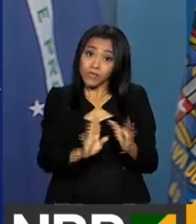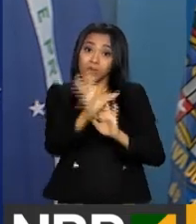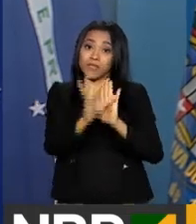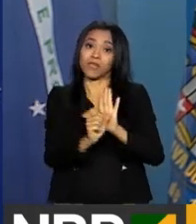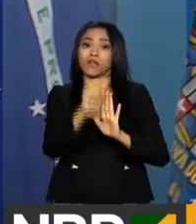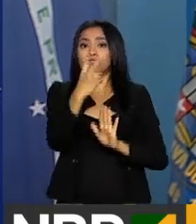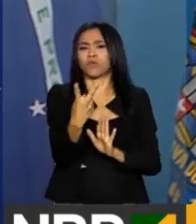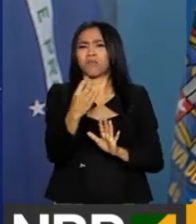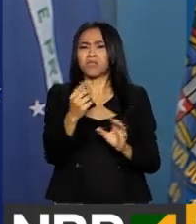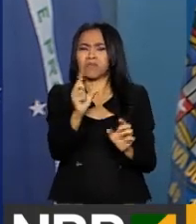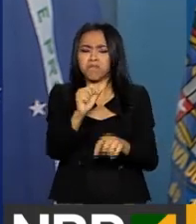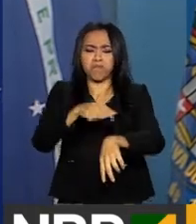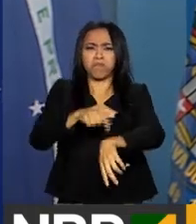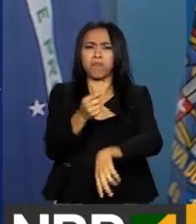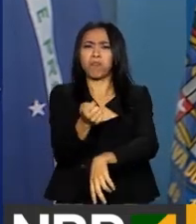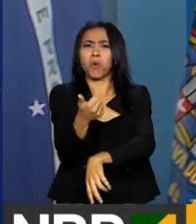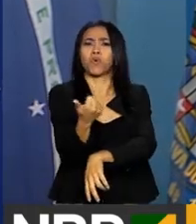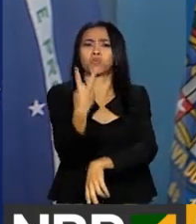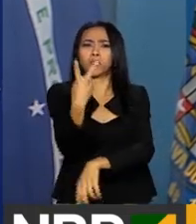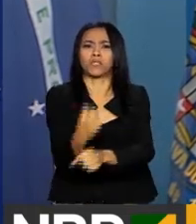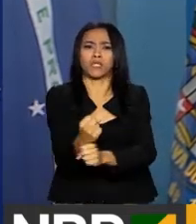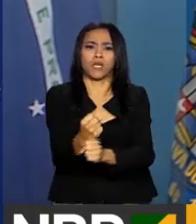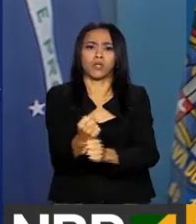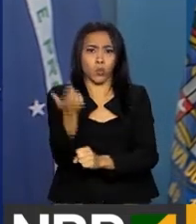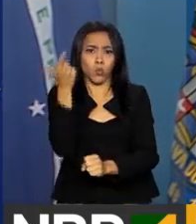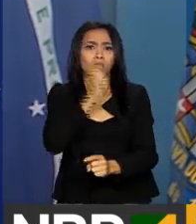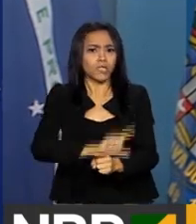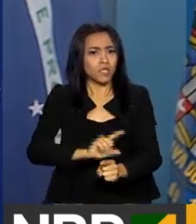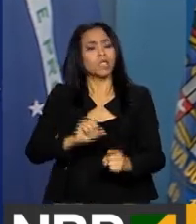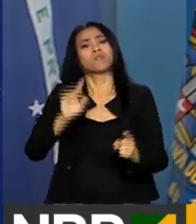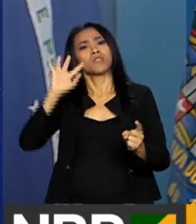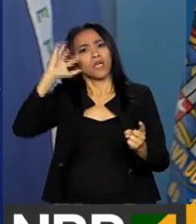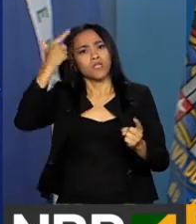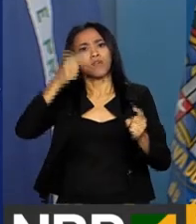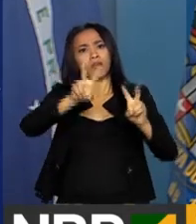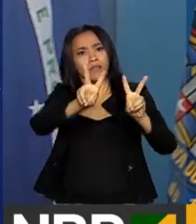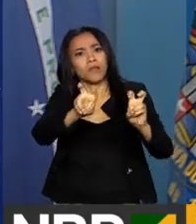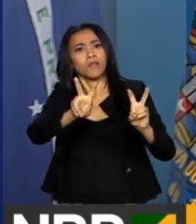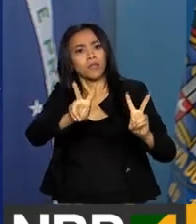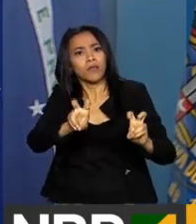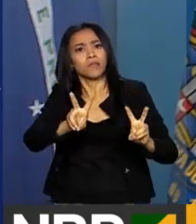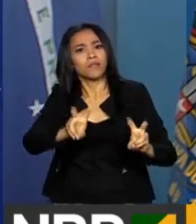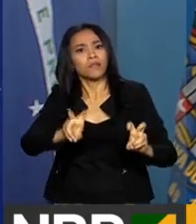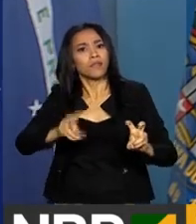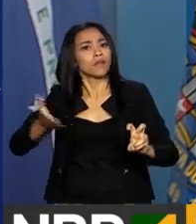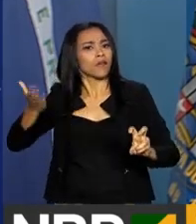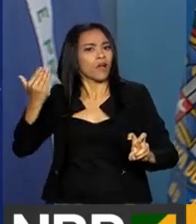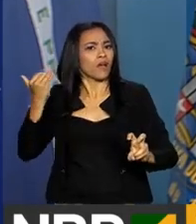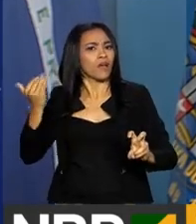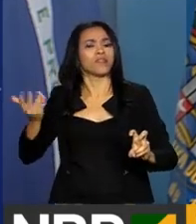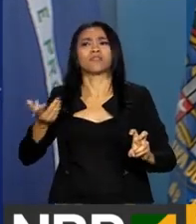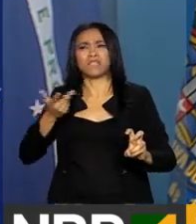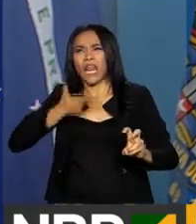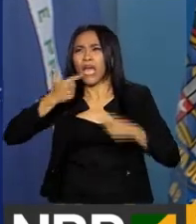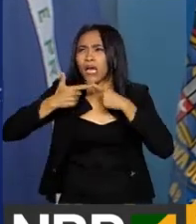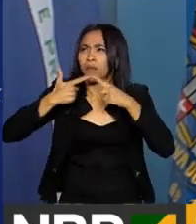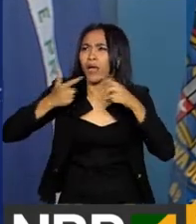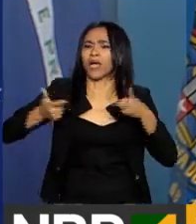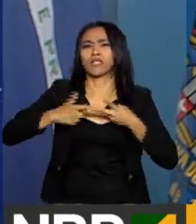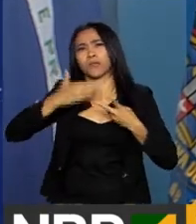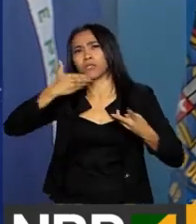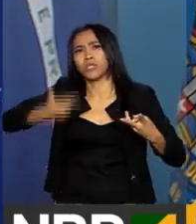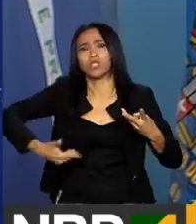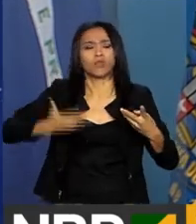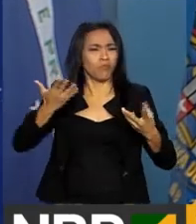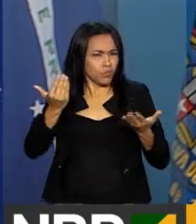nós fizemos volto a dizer enfrentamos temas que eram ansiadas desejados postulados reclamados há muito